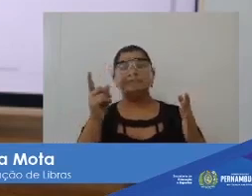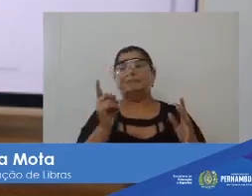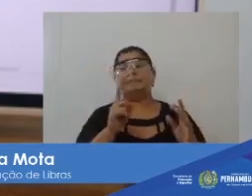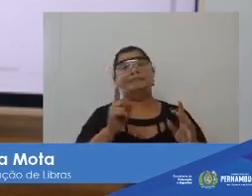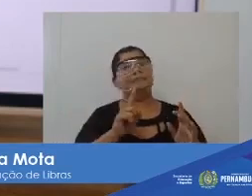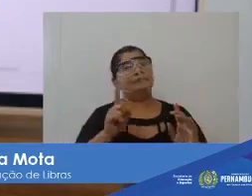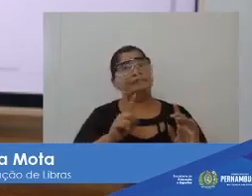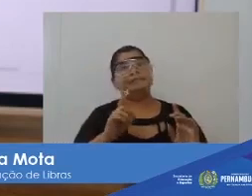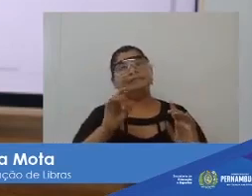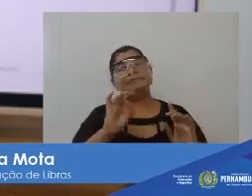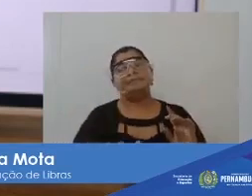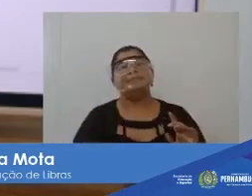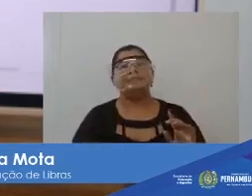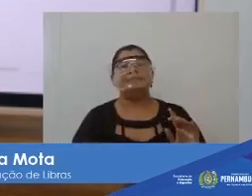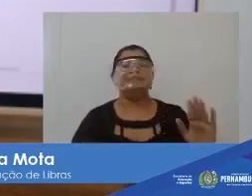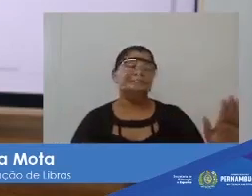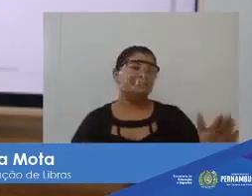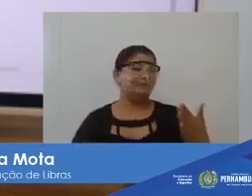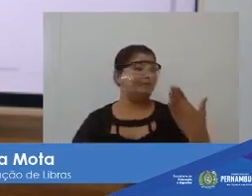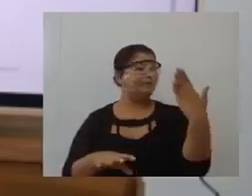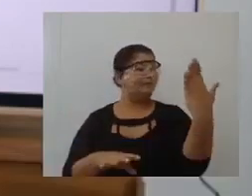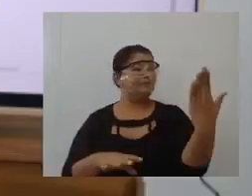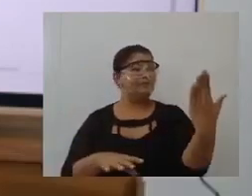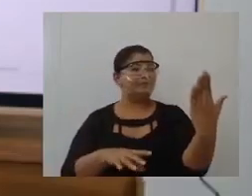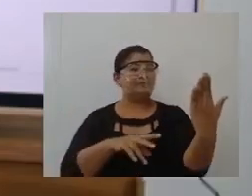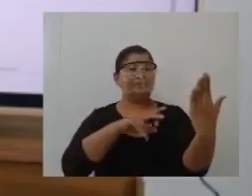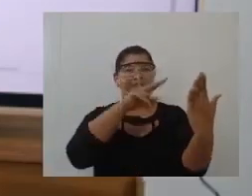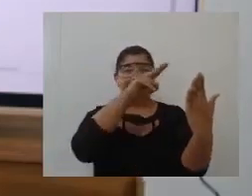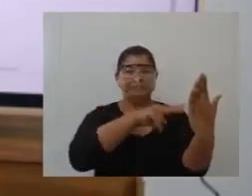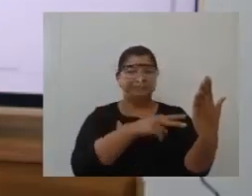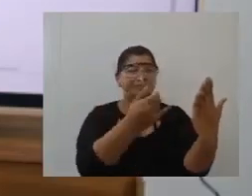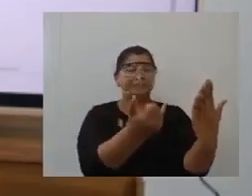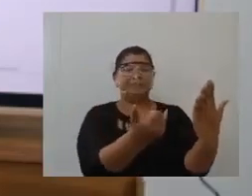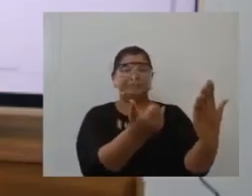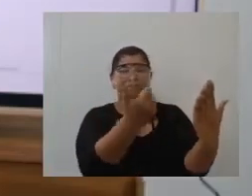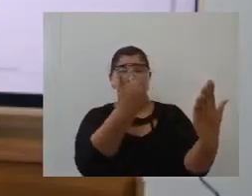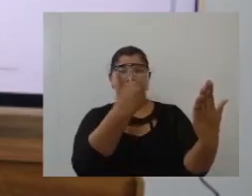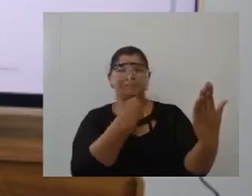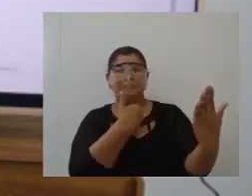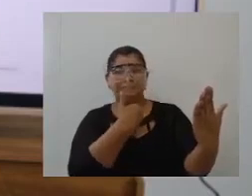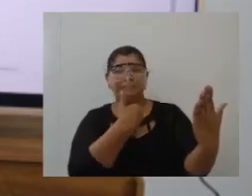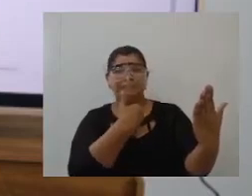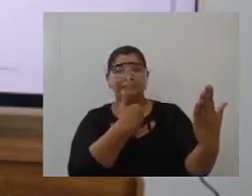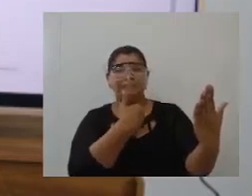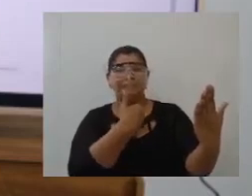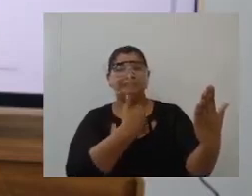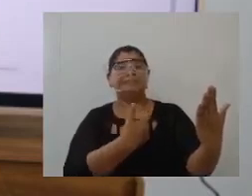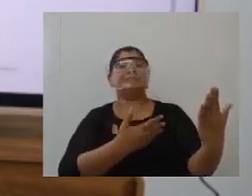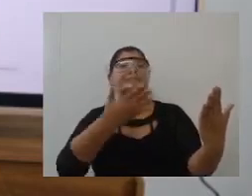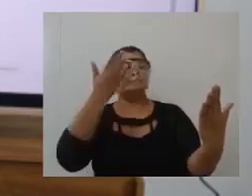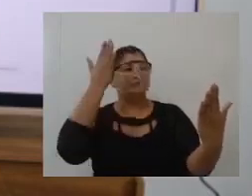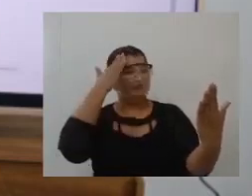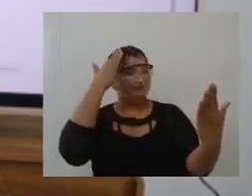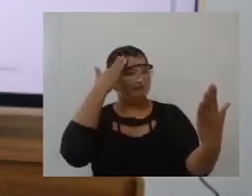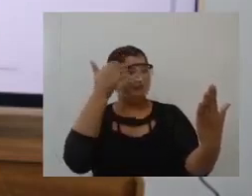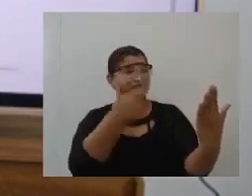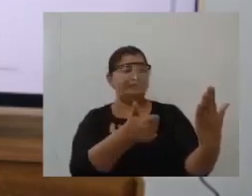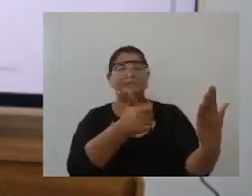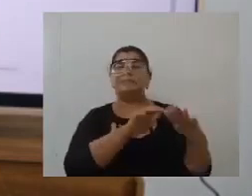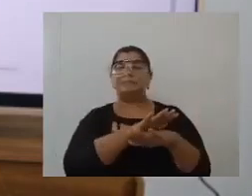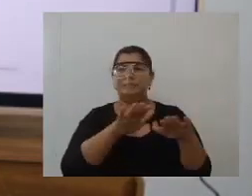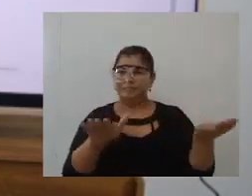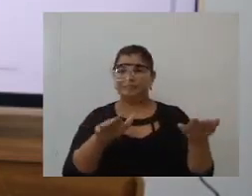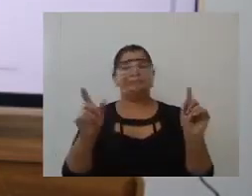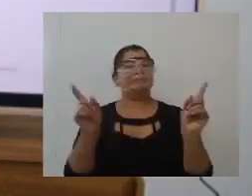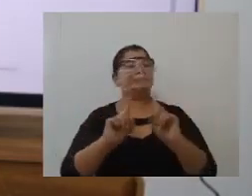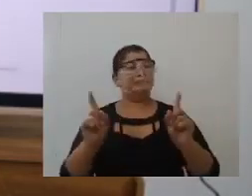é mais aquele sujeito que apenas recebe a informação. Ele recebe, entendeu, tá bom. Não, não está